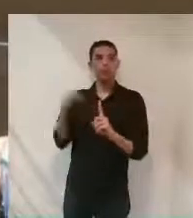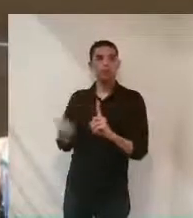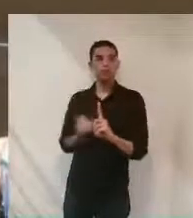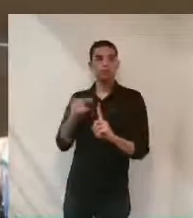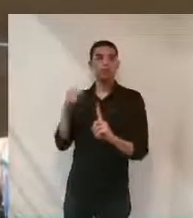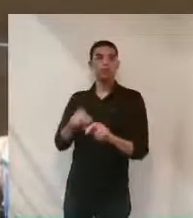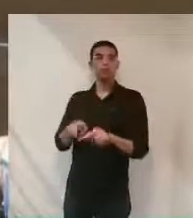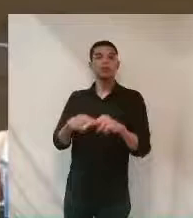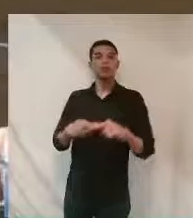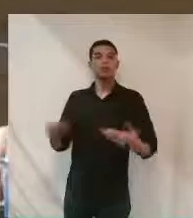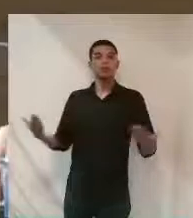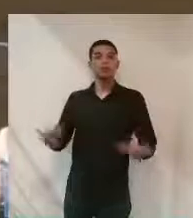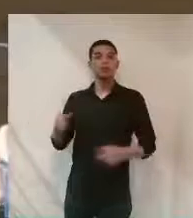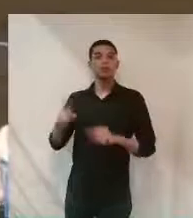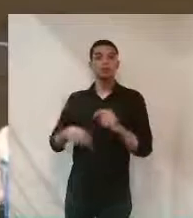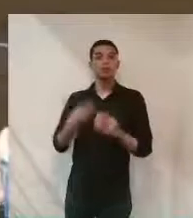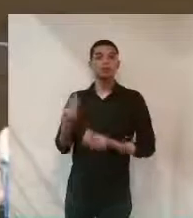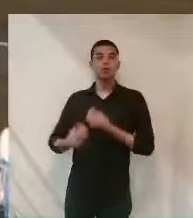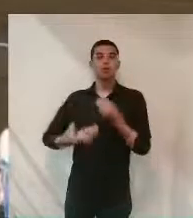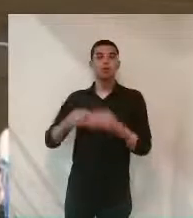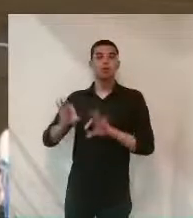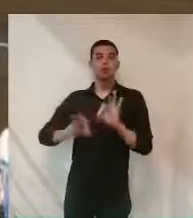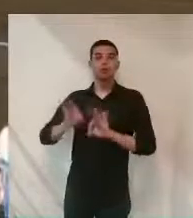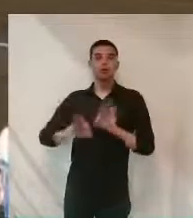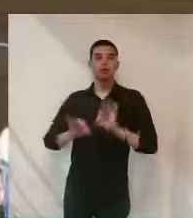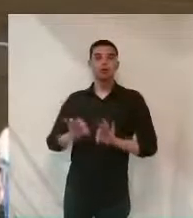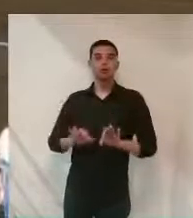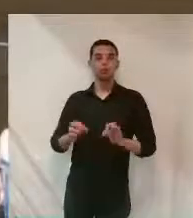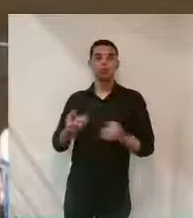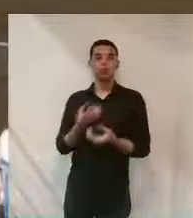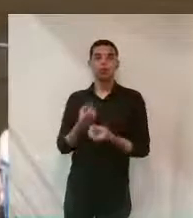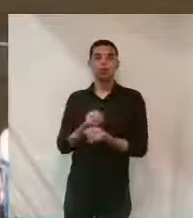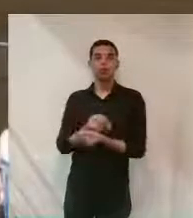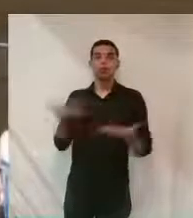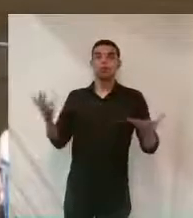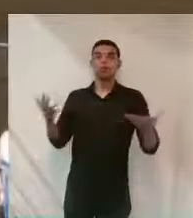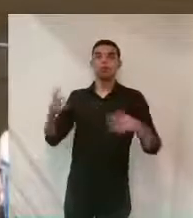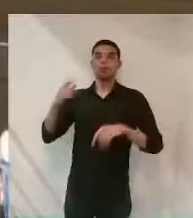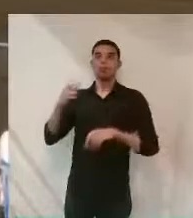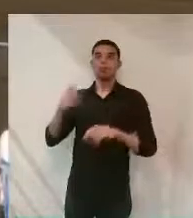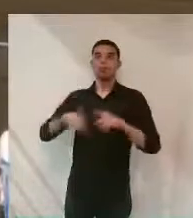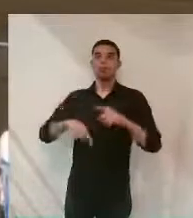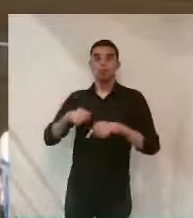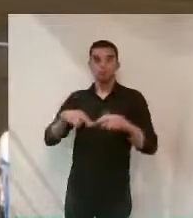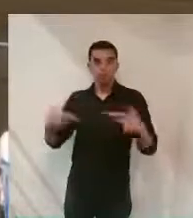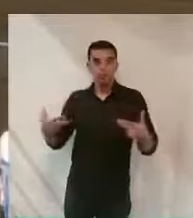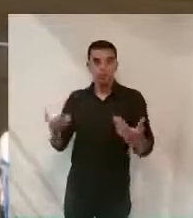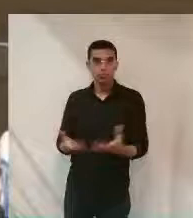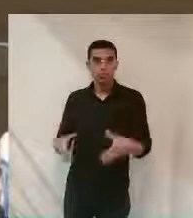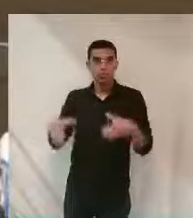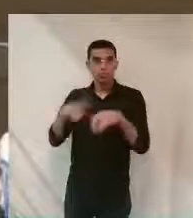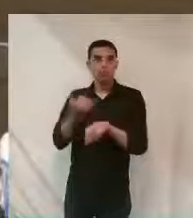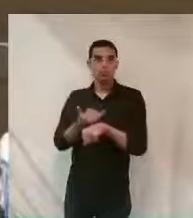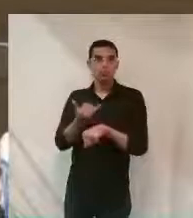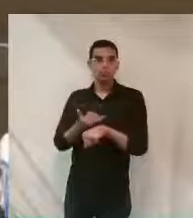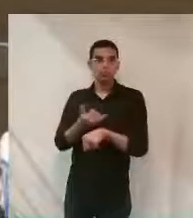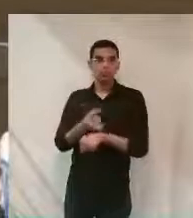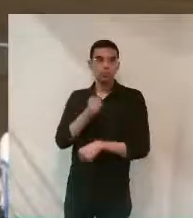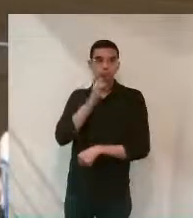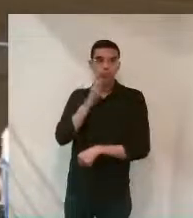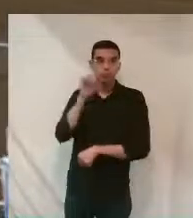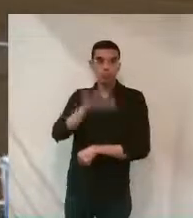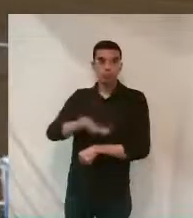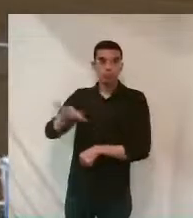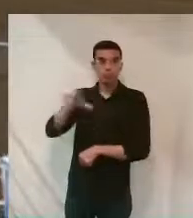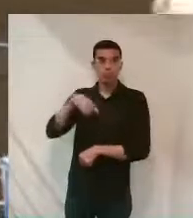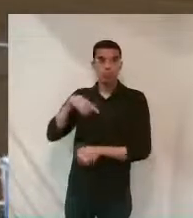hoje de embalagem metálica, né? Então, o grande volume, então, quando a gente olha ali naquela imagem, a gente vê que tem um volume enorme de latas.